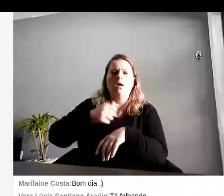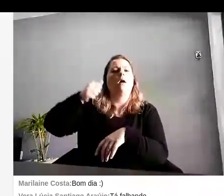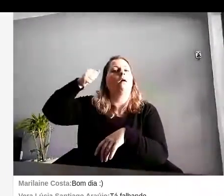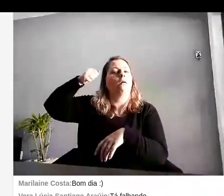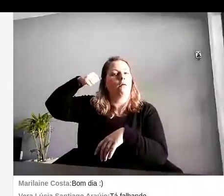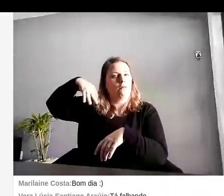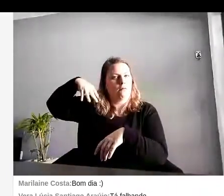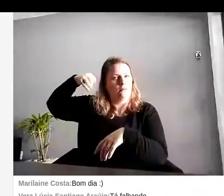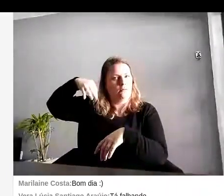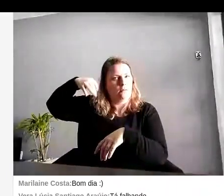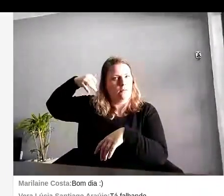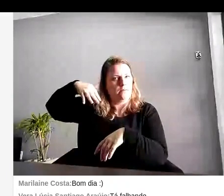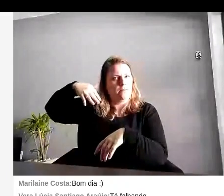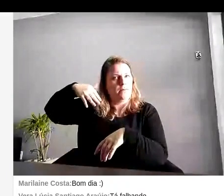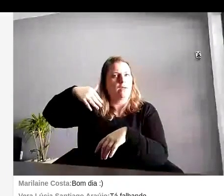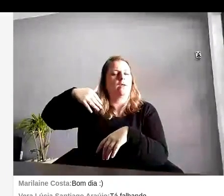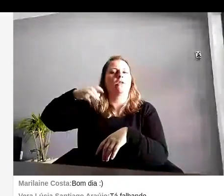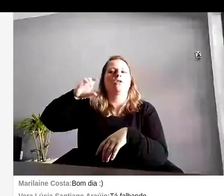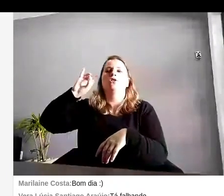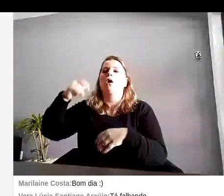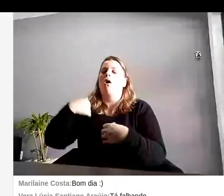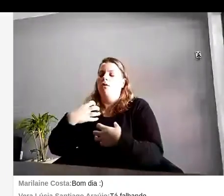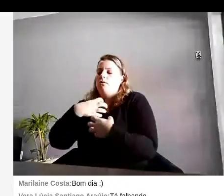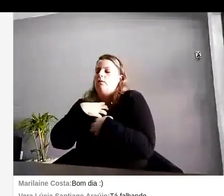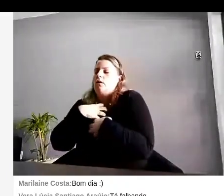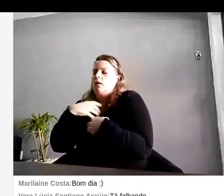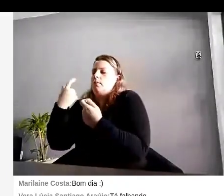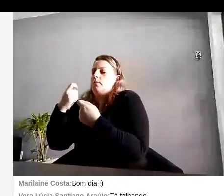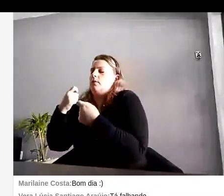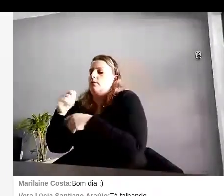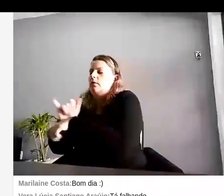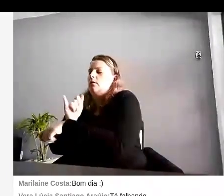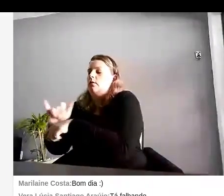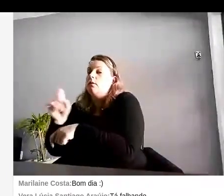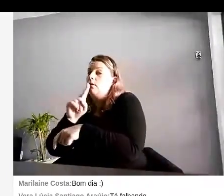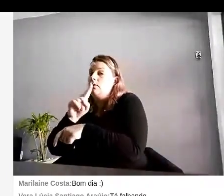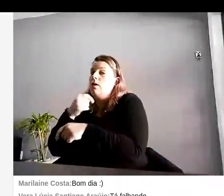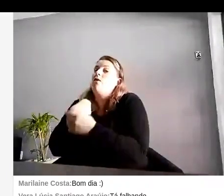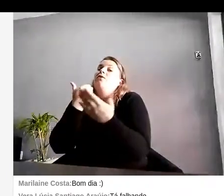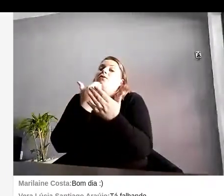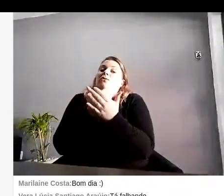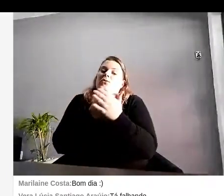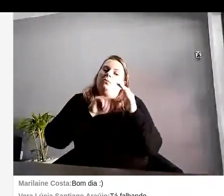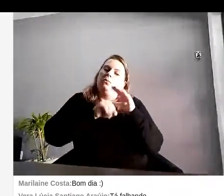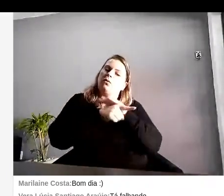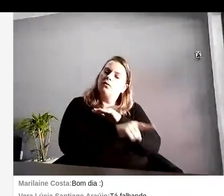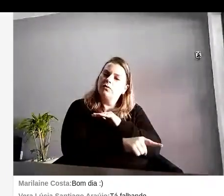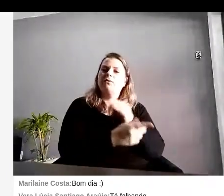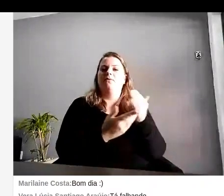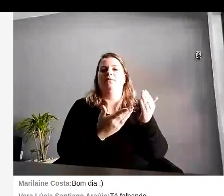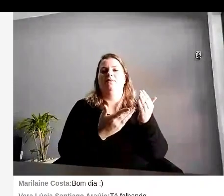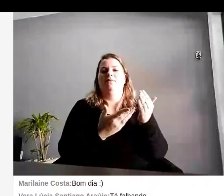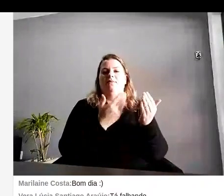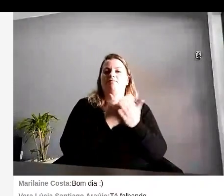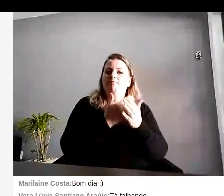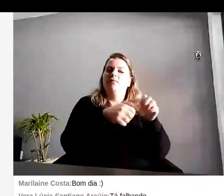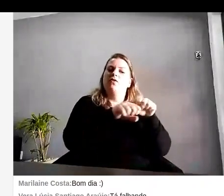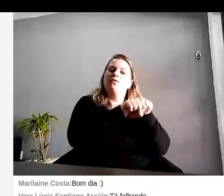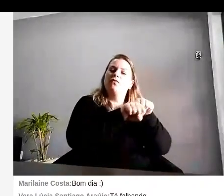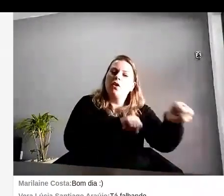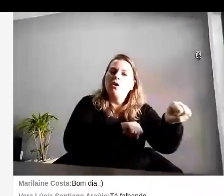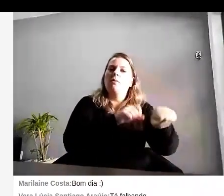intuitivamente como usuários, e através desse processo de formação,